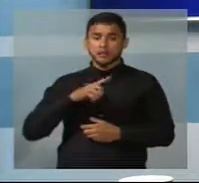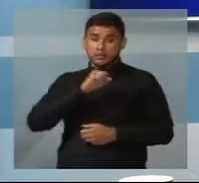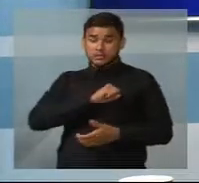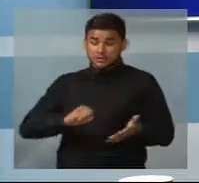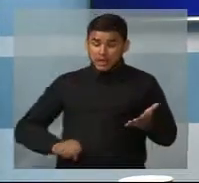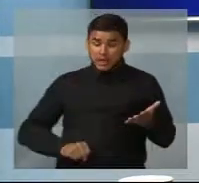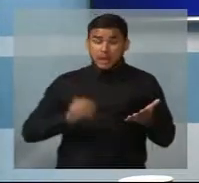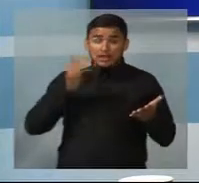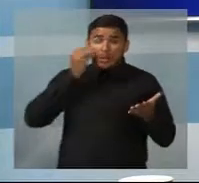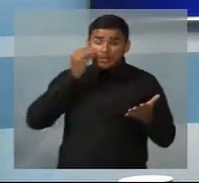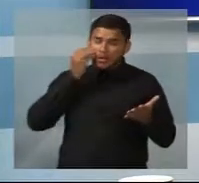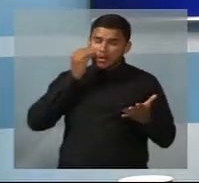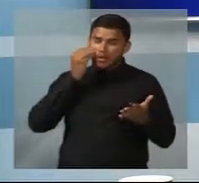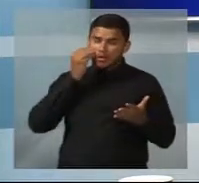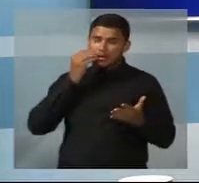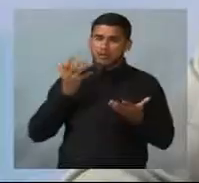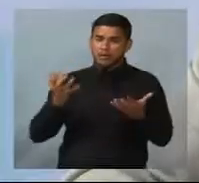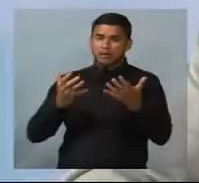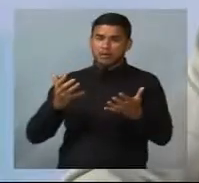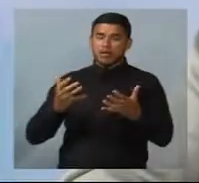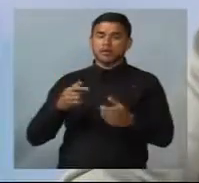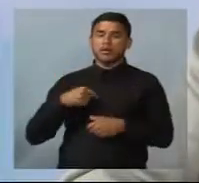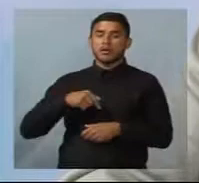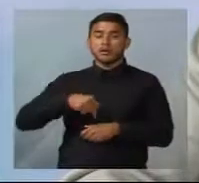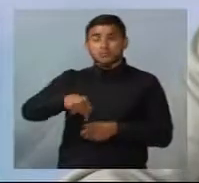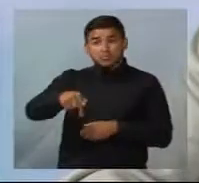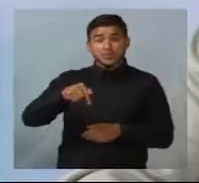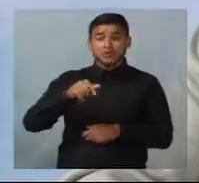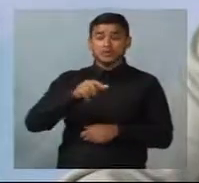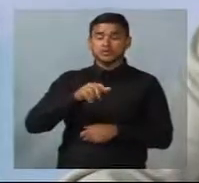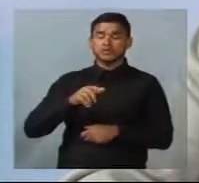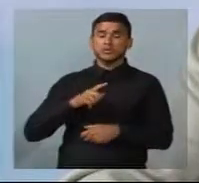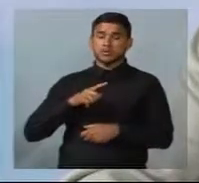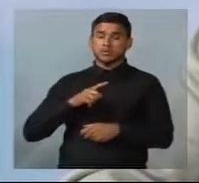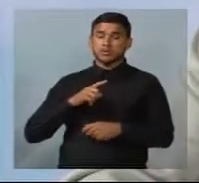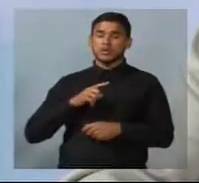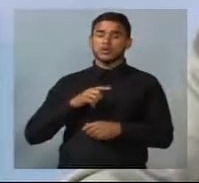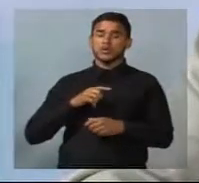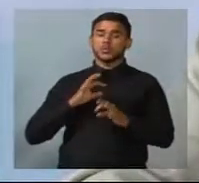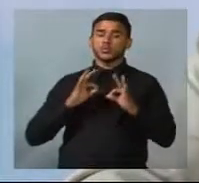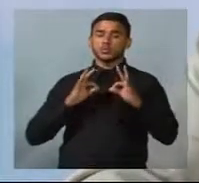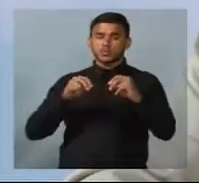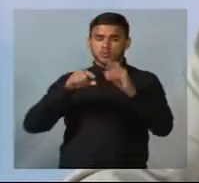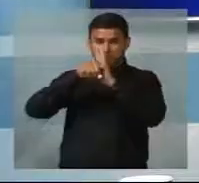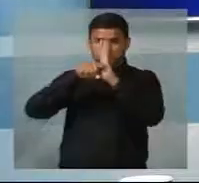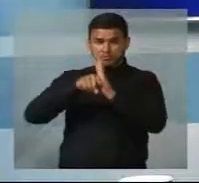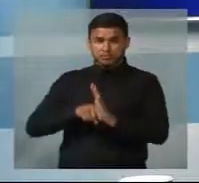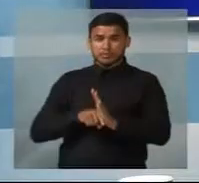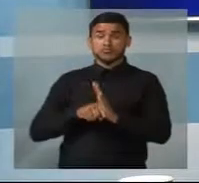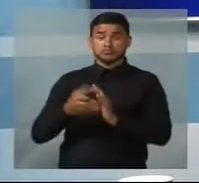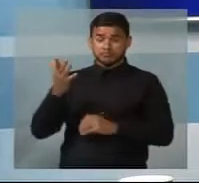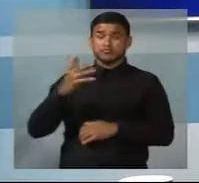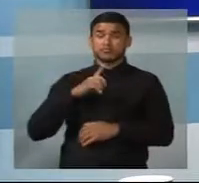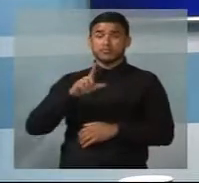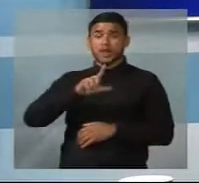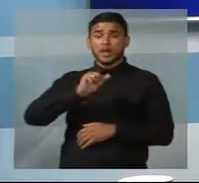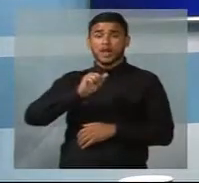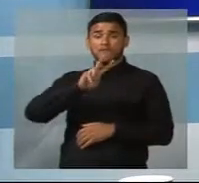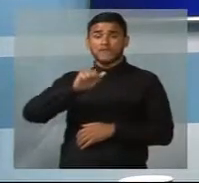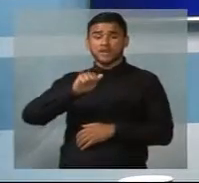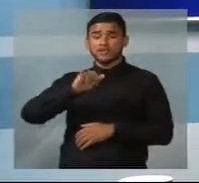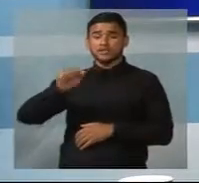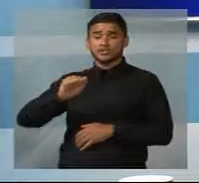Senado, necessitando do foro privilegiado, porque não esqueçamos que o Jacques Wagner, ele é citado na Lava Jato, precisa